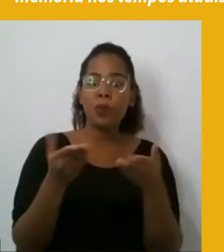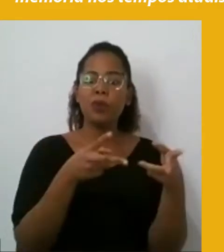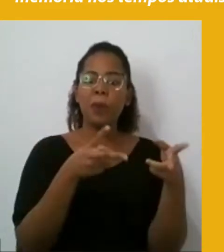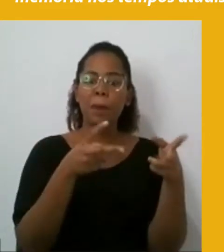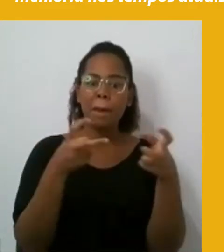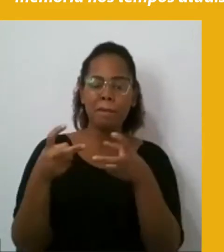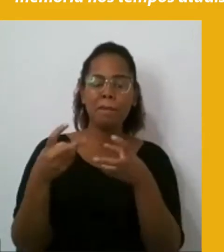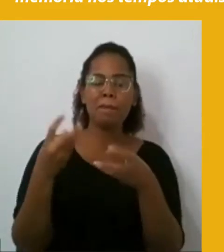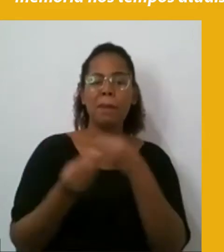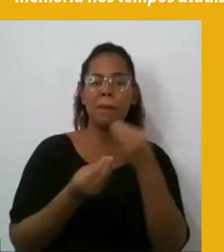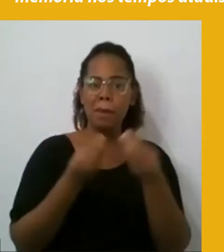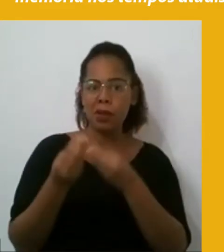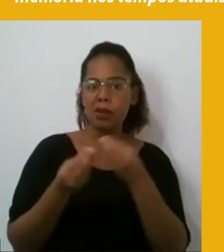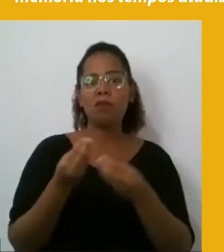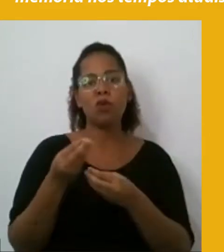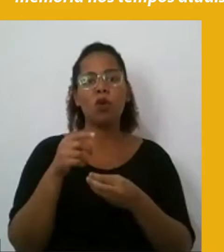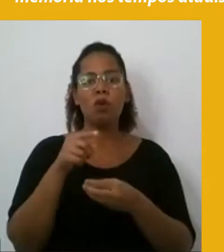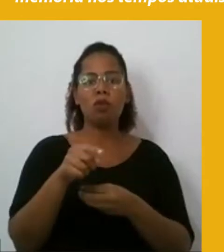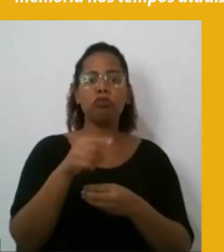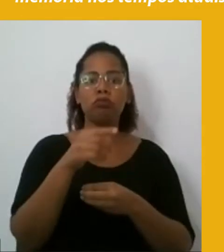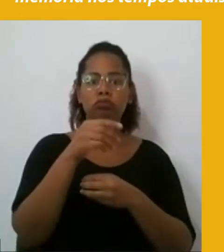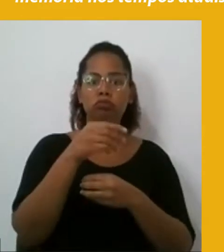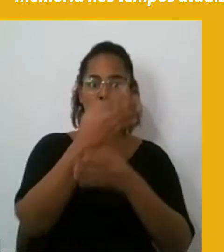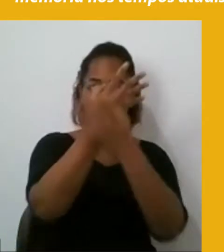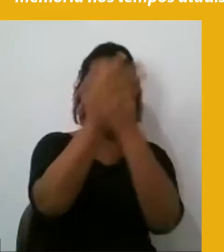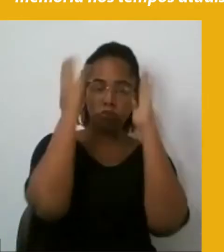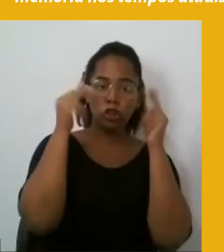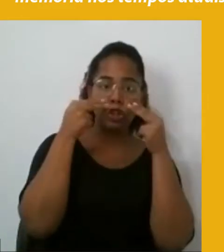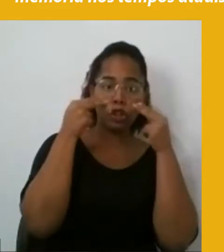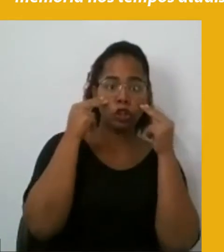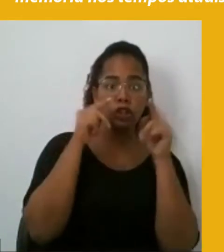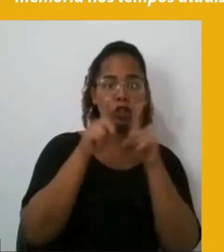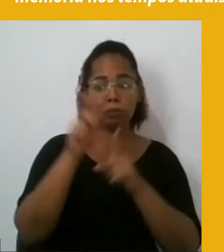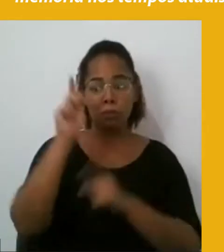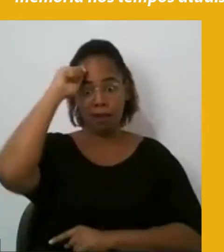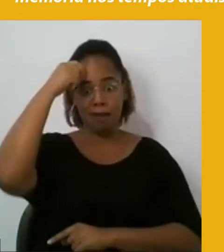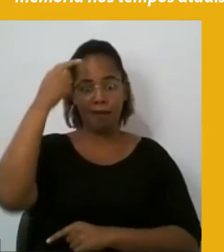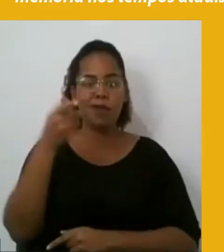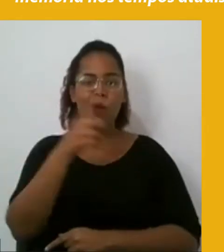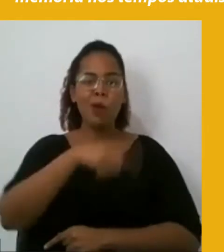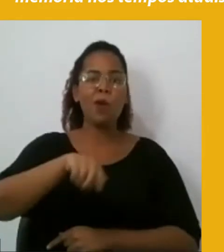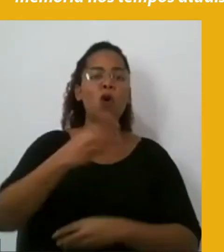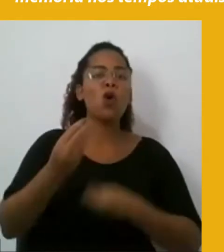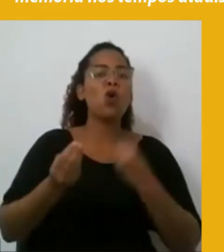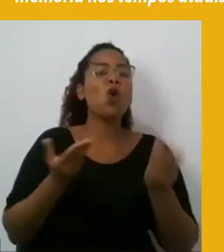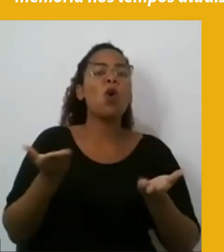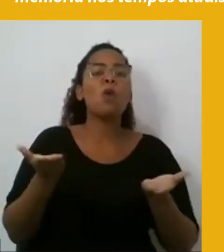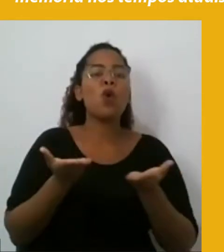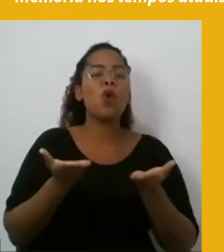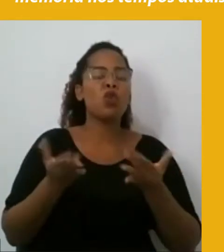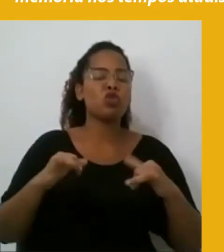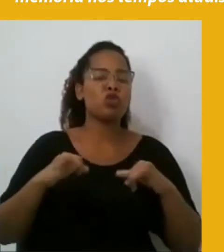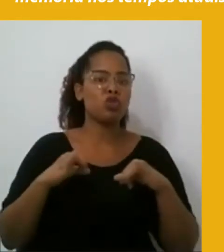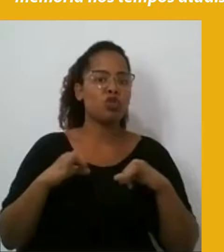originários quanto da diáspora. Agora, se a gente não entender que o Estado tem que ser